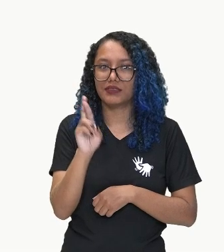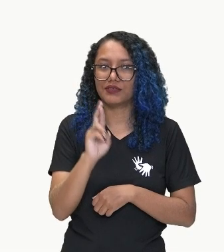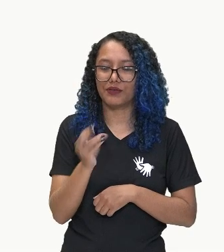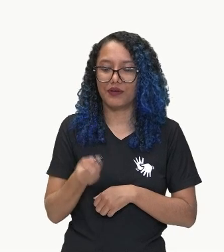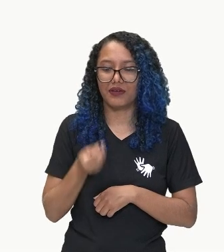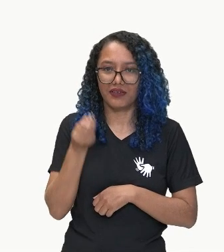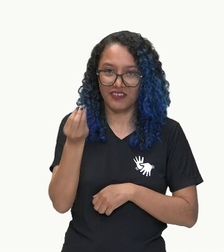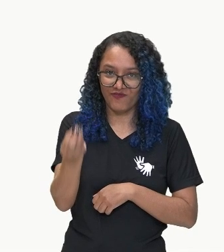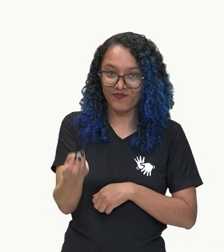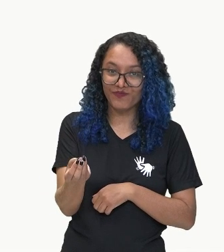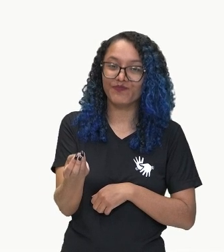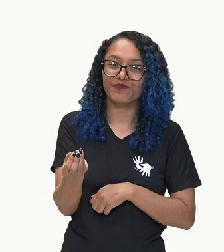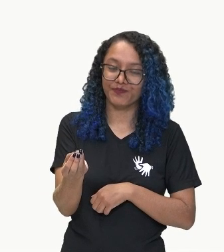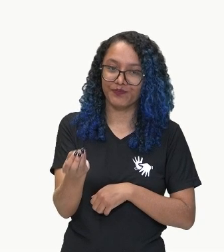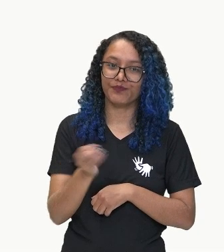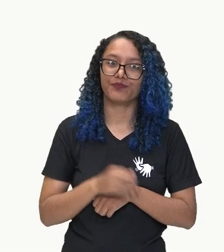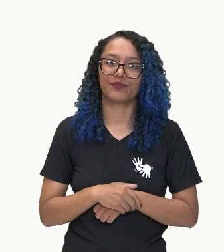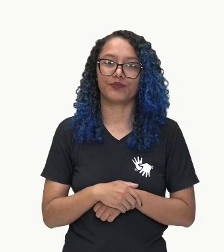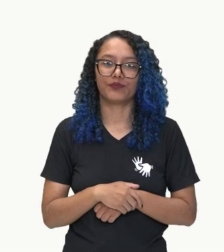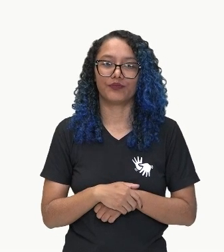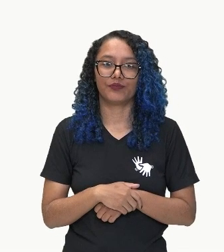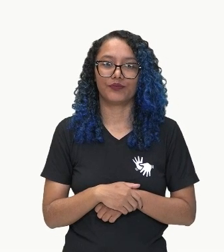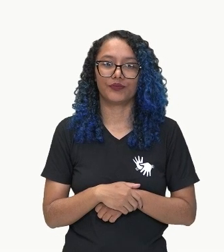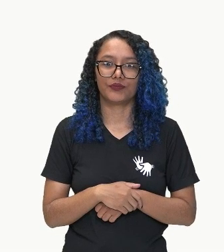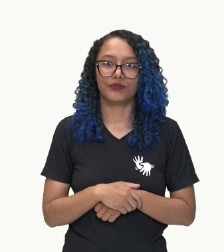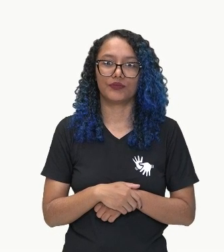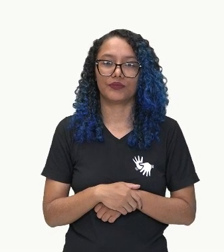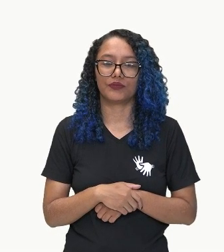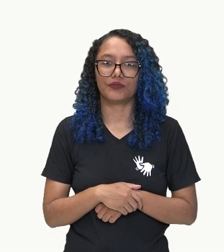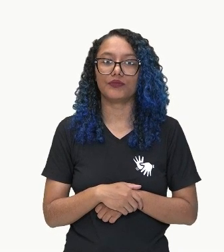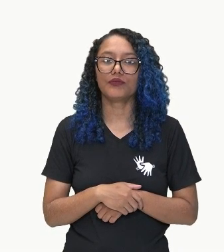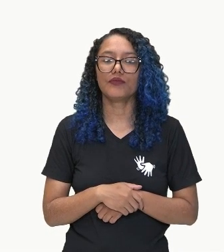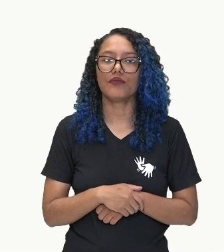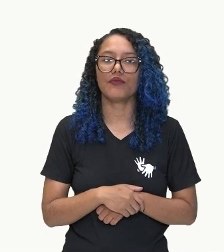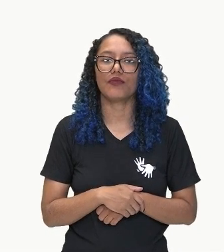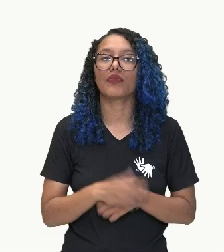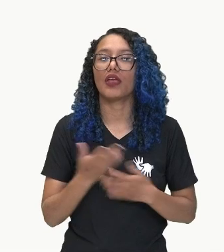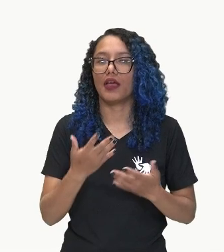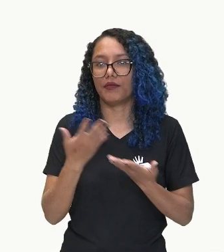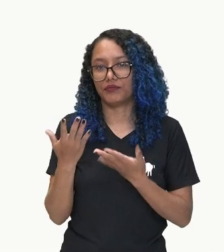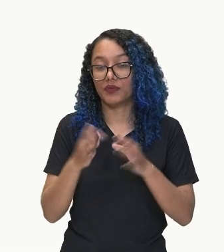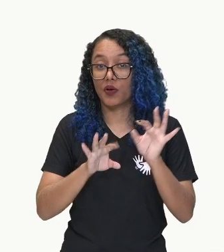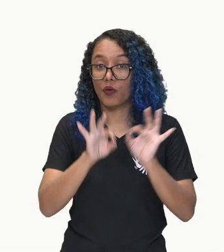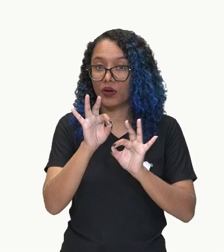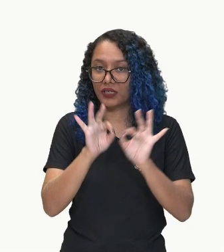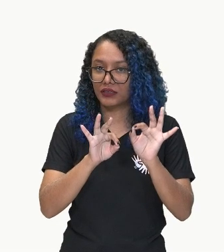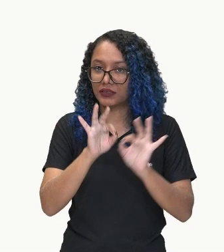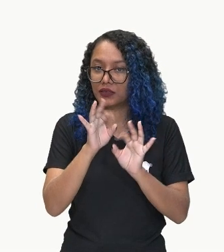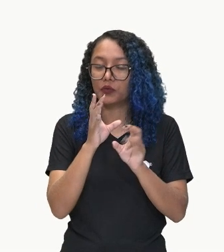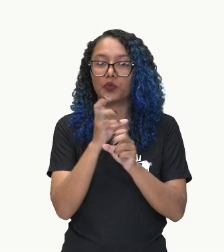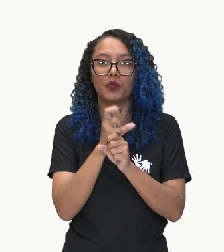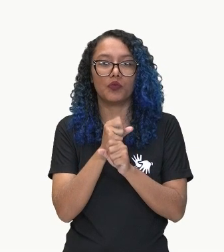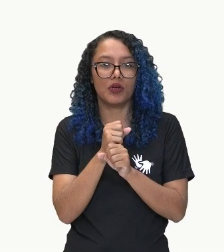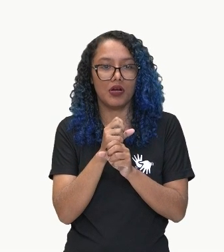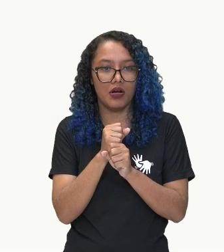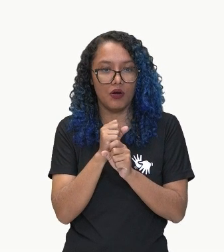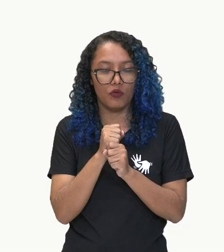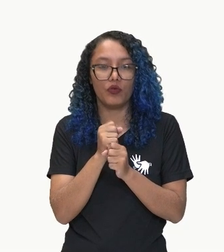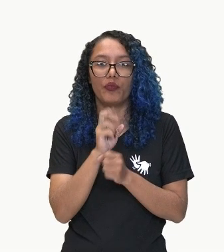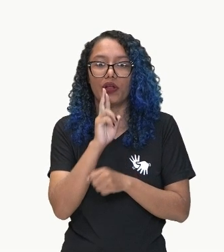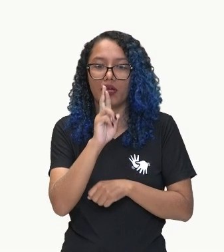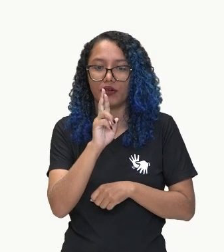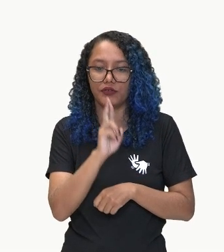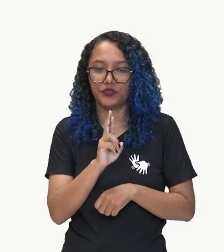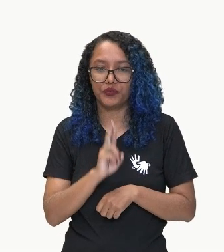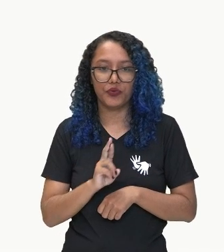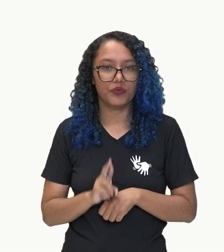Então, com essa informação agora, vamos de lá na letra A. Isso daí foi o esquema para a gente ir lá na letra A e nas outras que